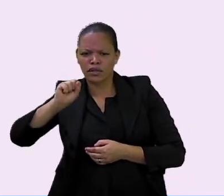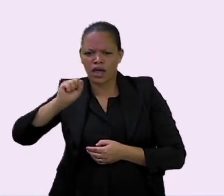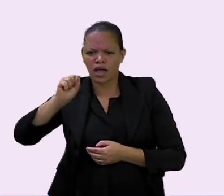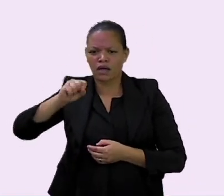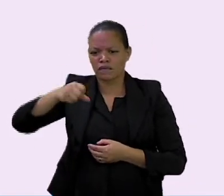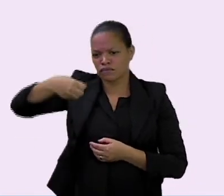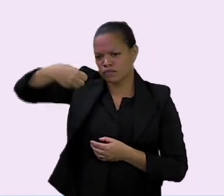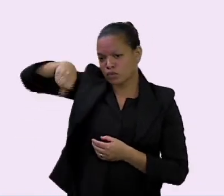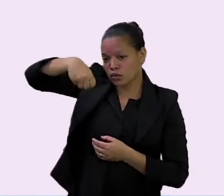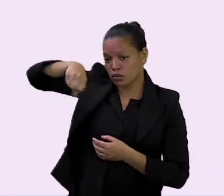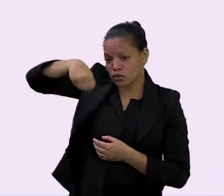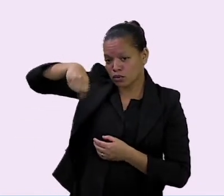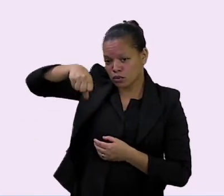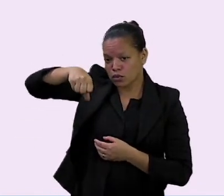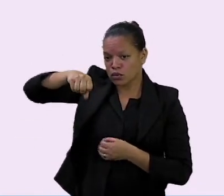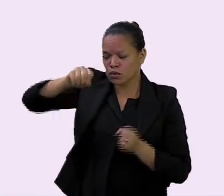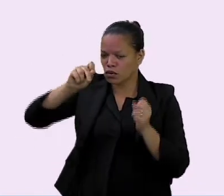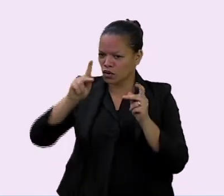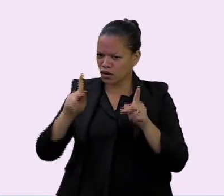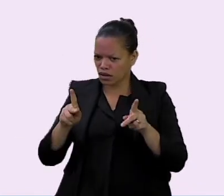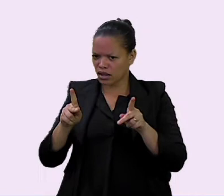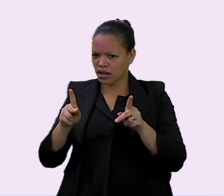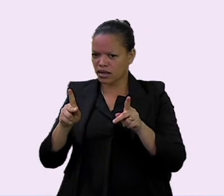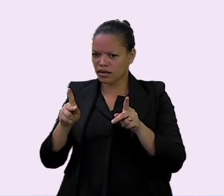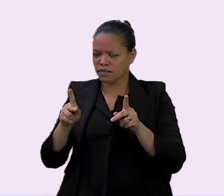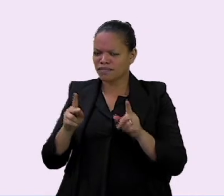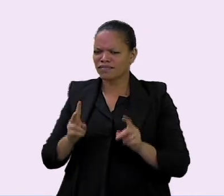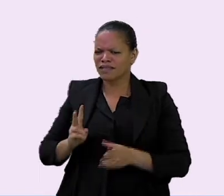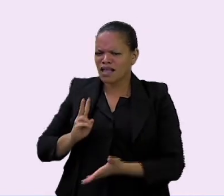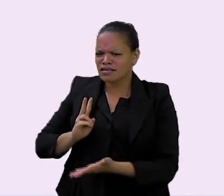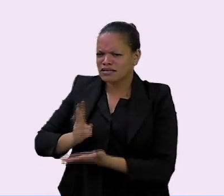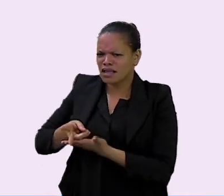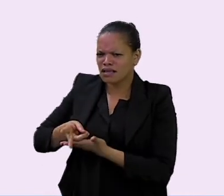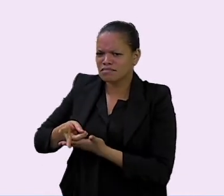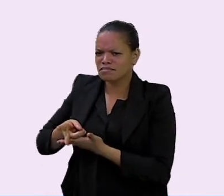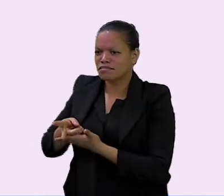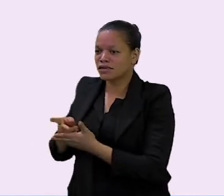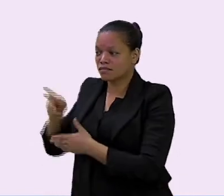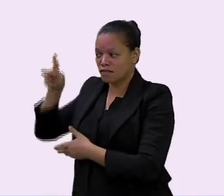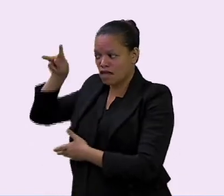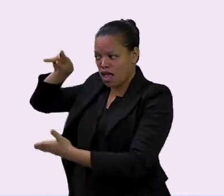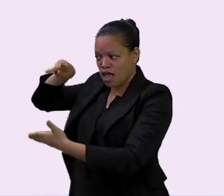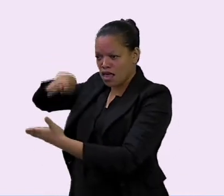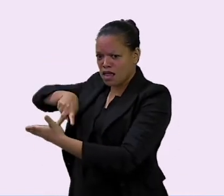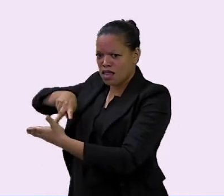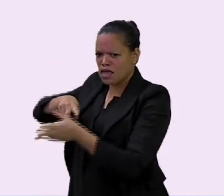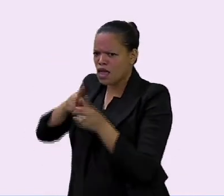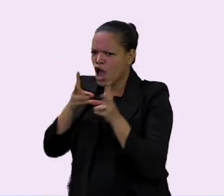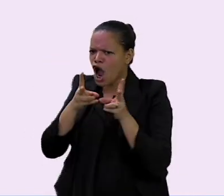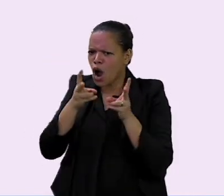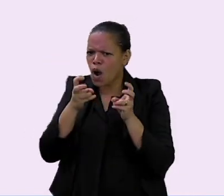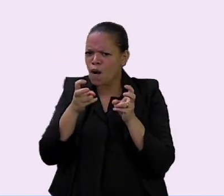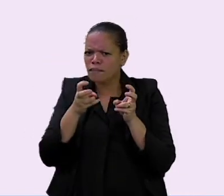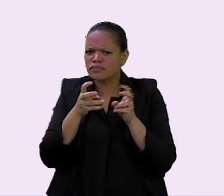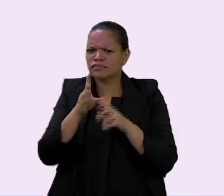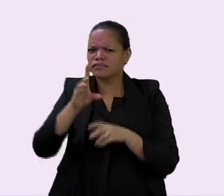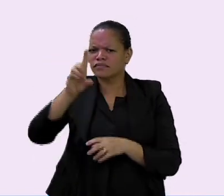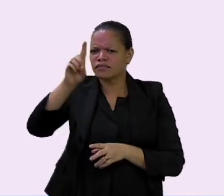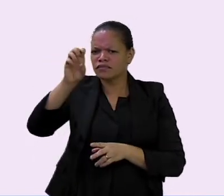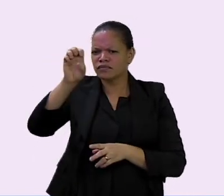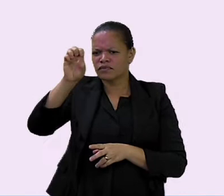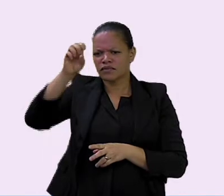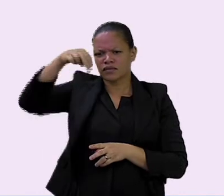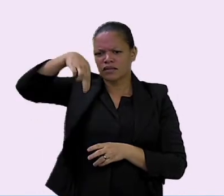E 9 será nono. Então, sempre aqui, olha, você vai observar agora o denominador, que